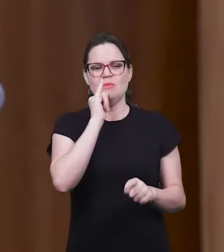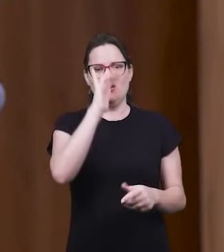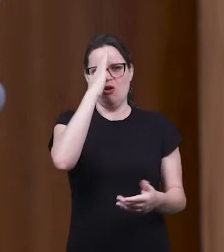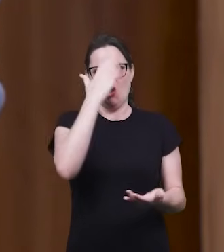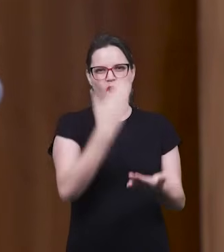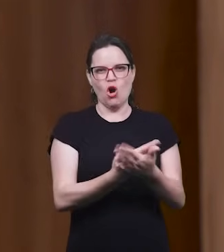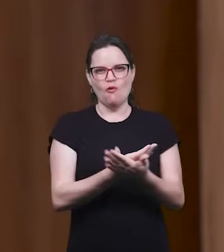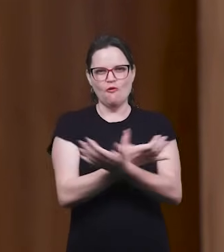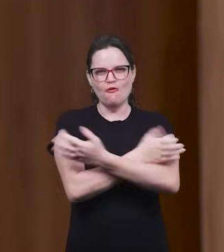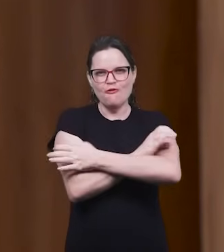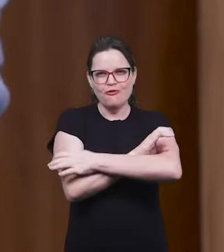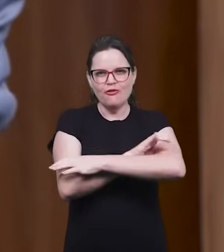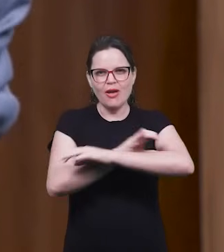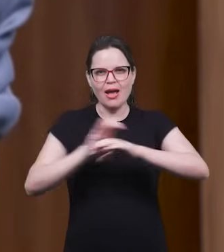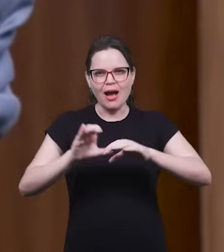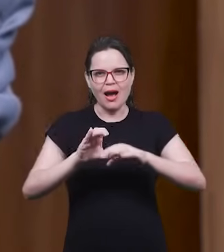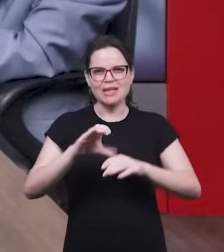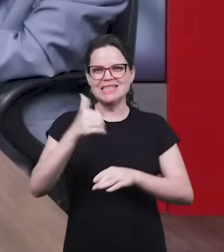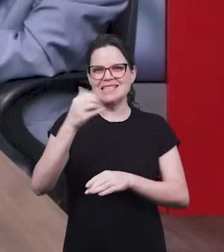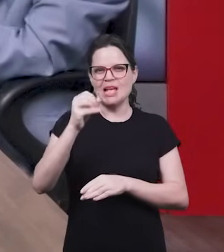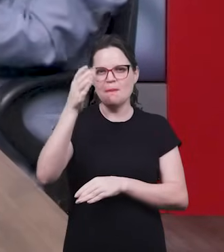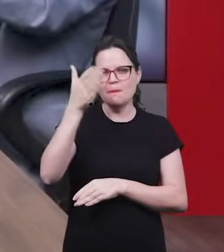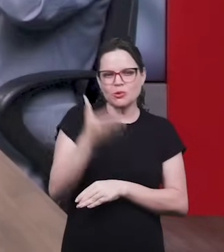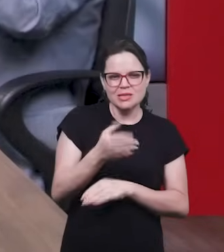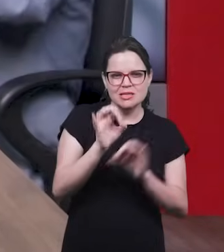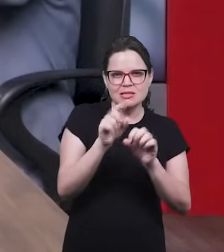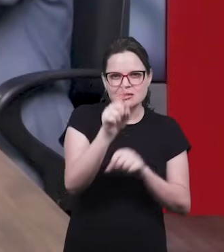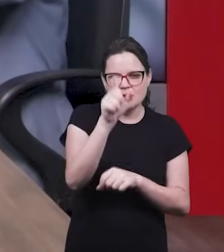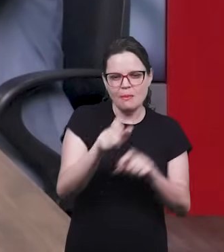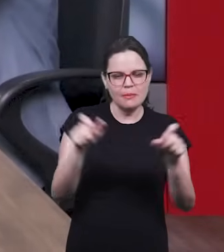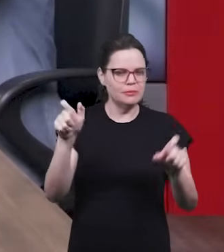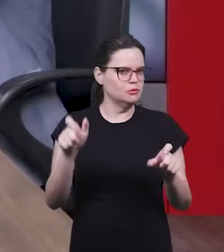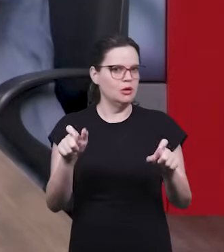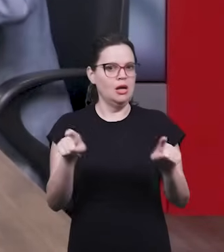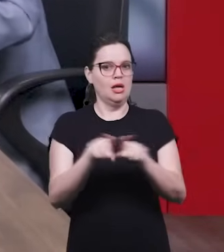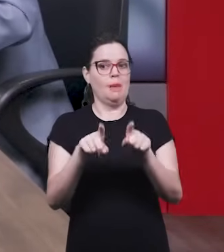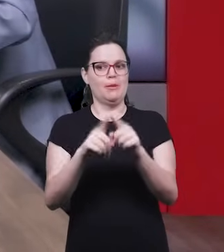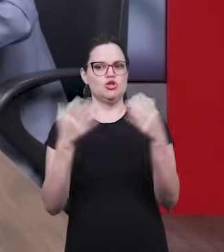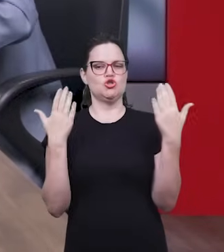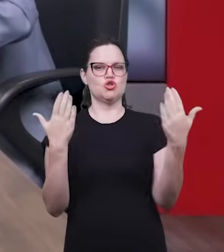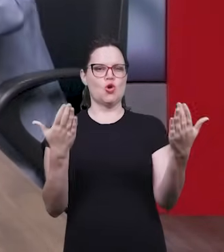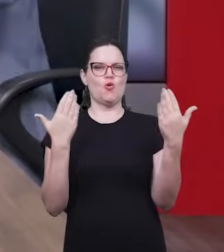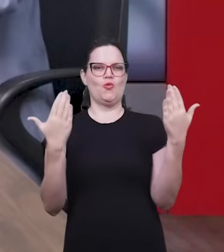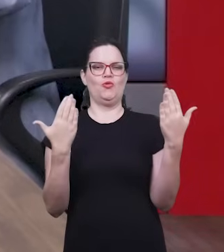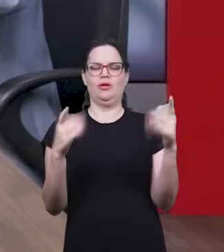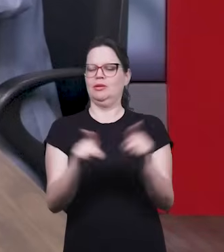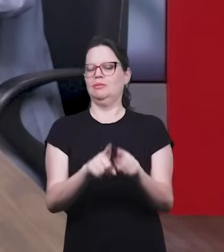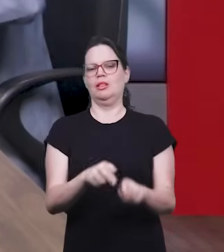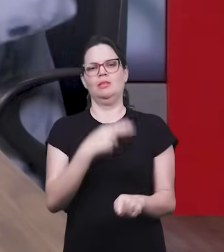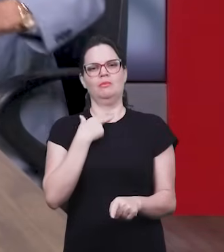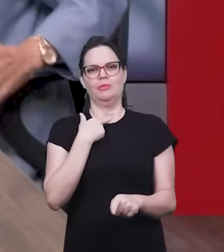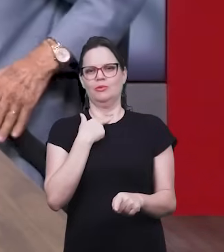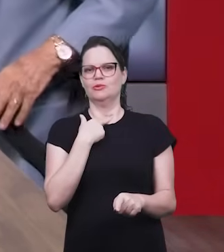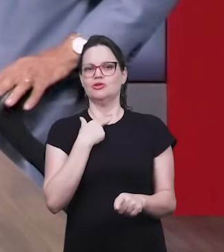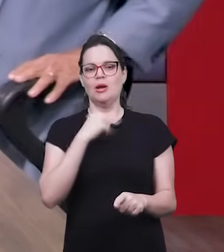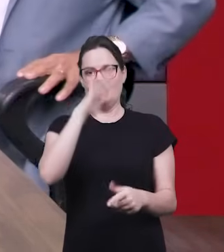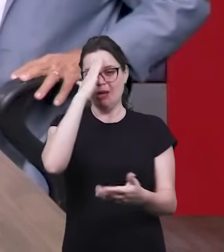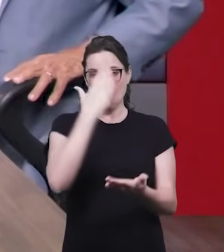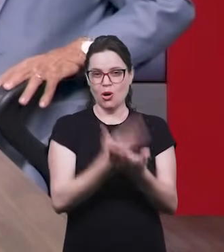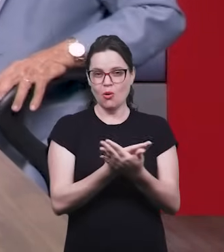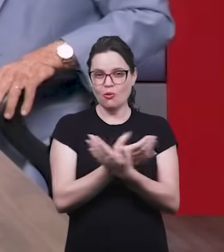ninguém, nem desconfiar. Você não pode desconfiar de ninguém, mas você não pode confiar em